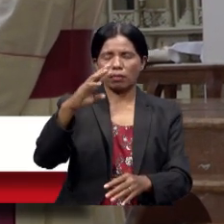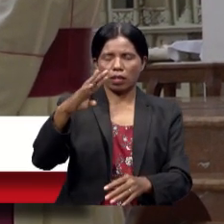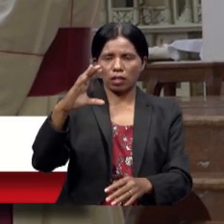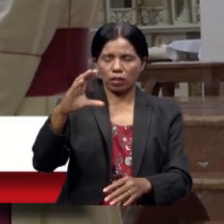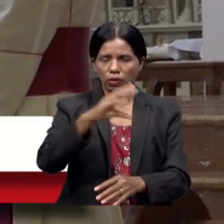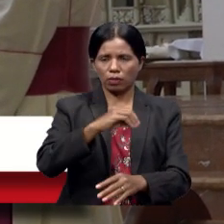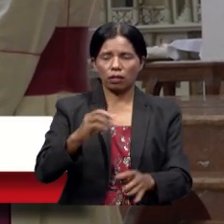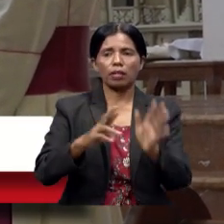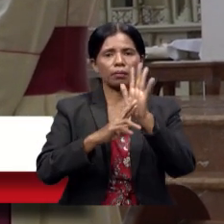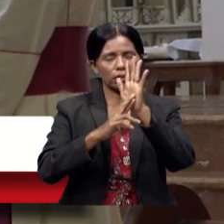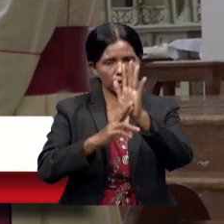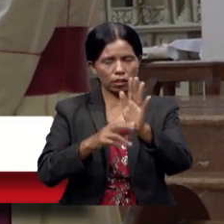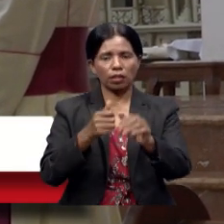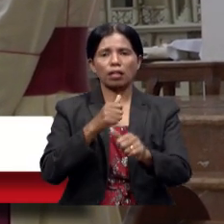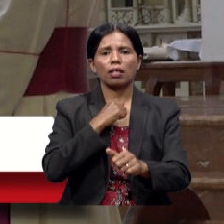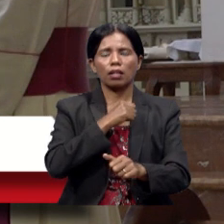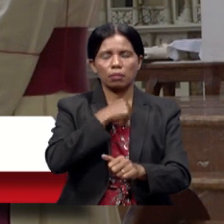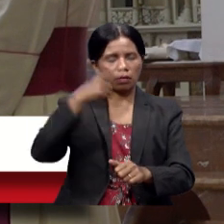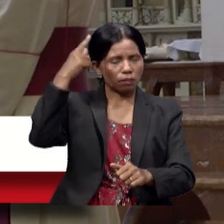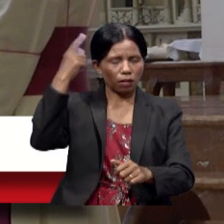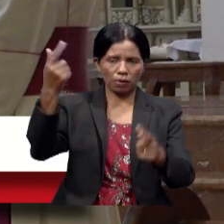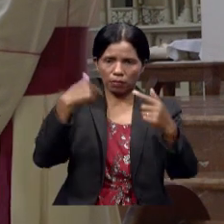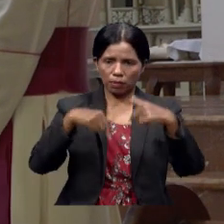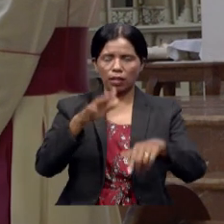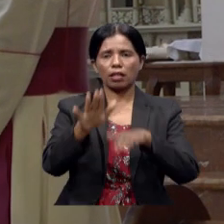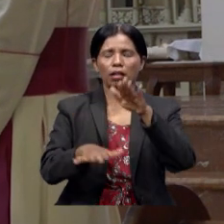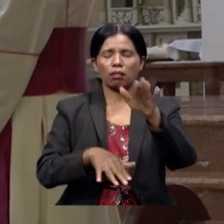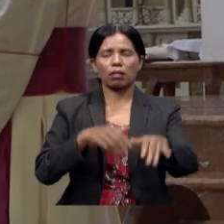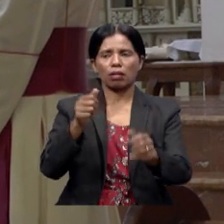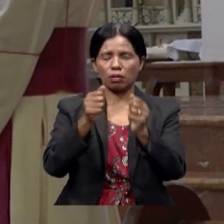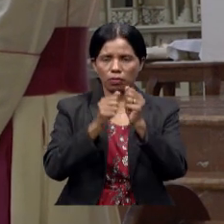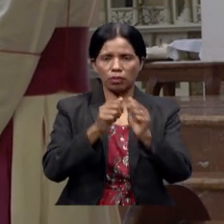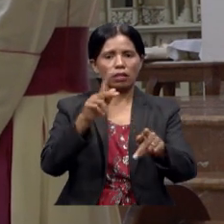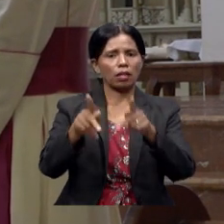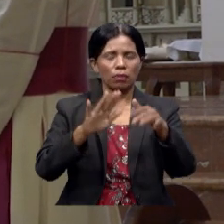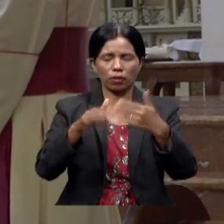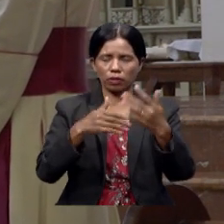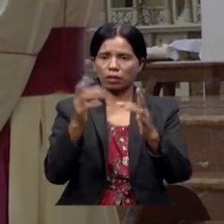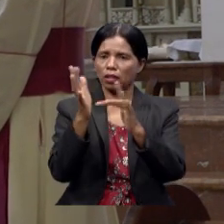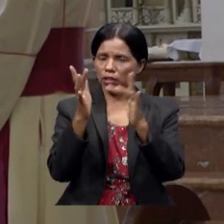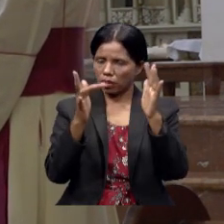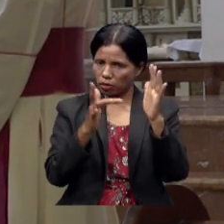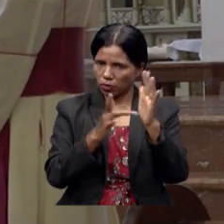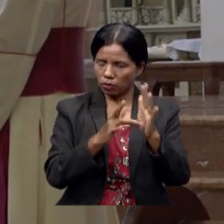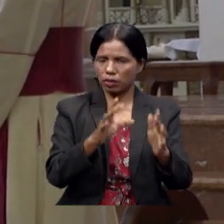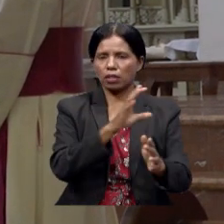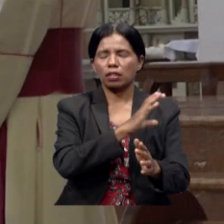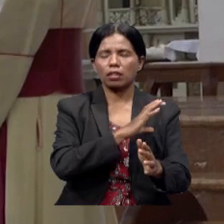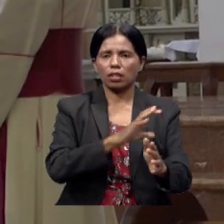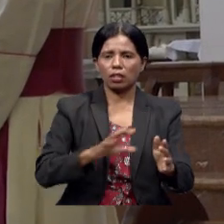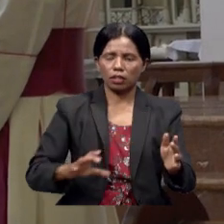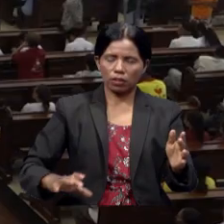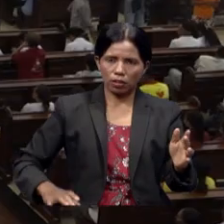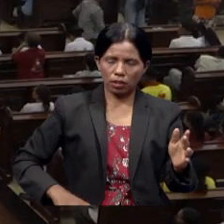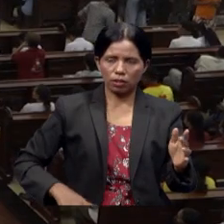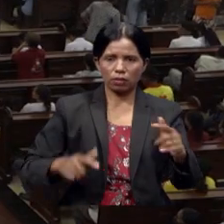Papa Francisco nesta maravilhosa procissão organizada pelos devotos a Jesus Divina Misericórdia da Arquidiocese de